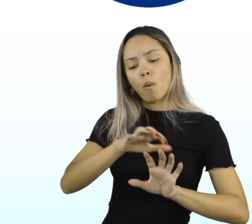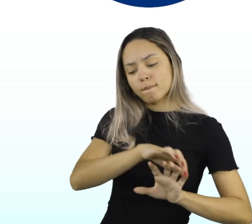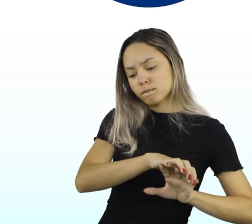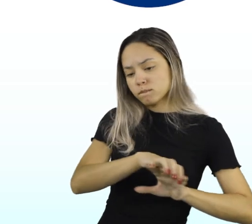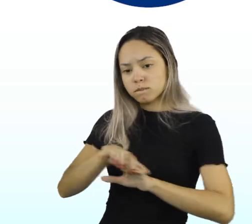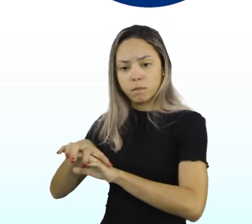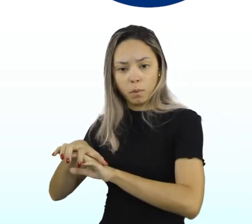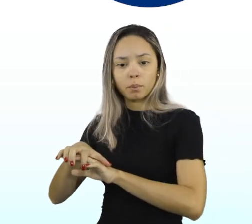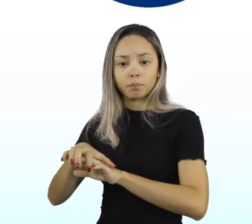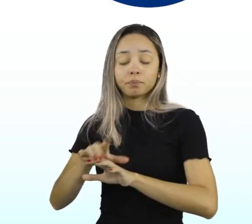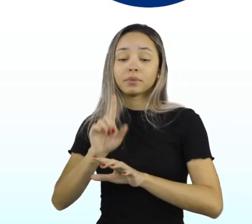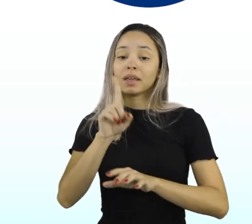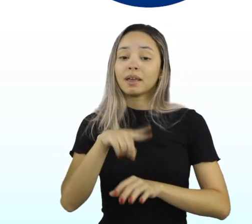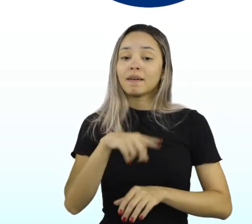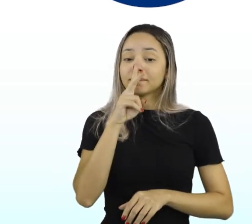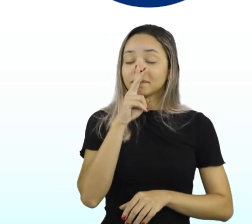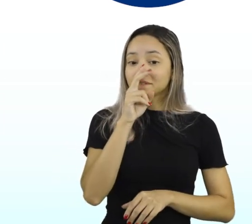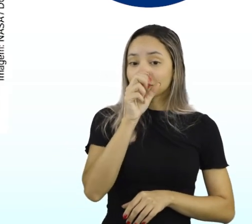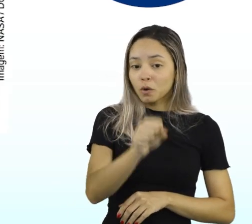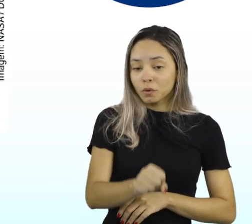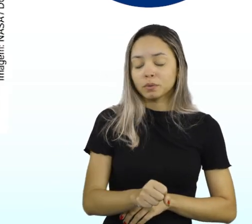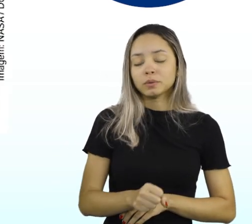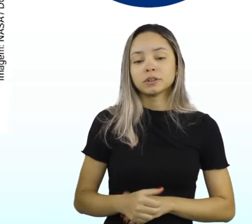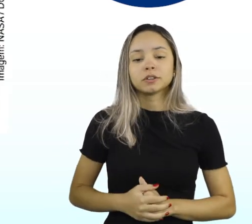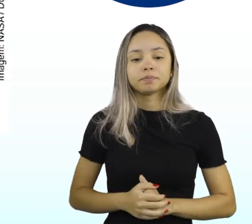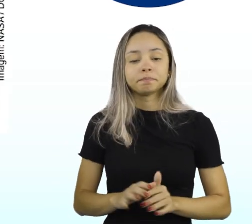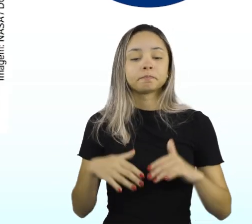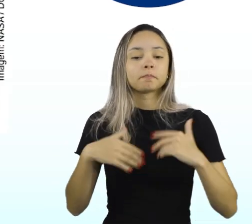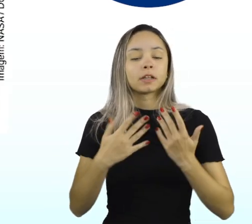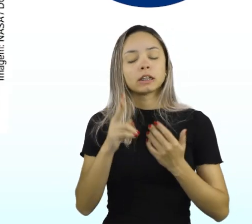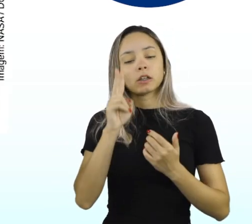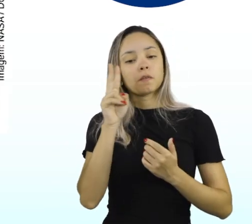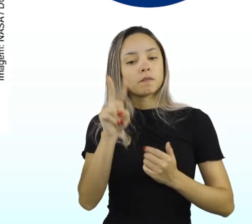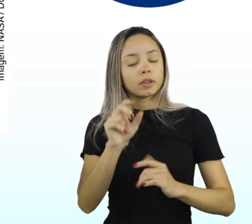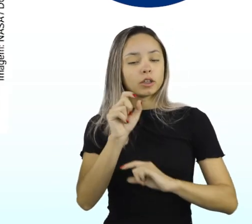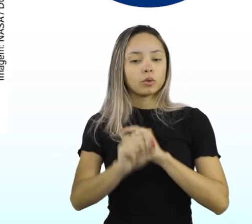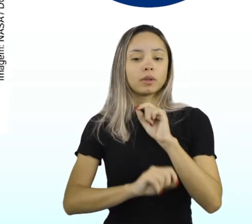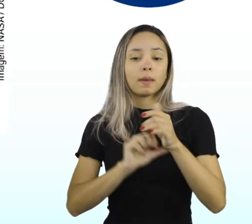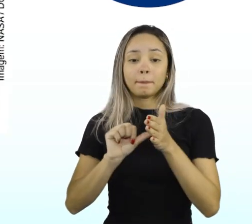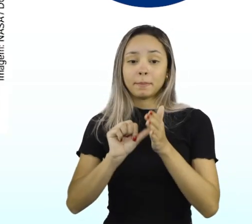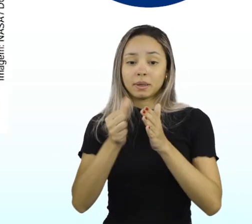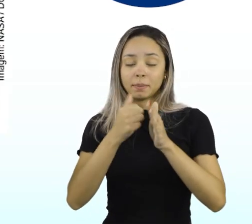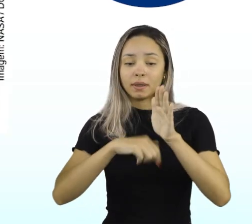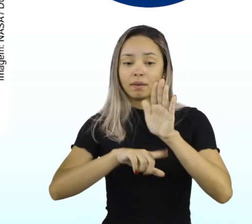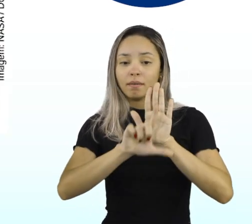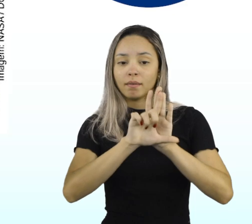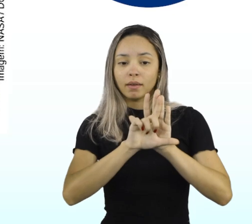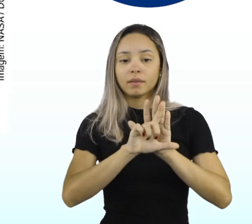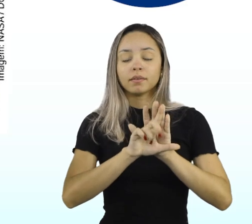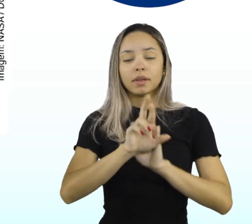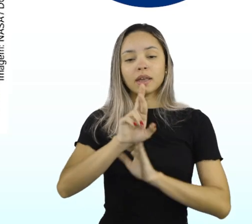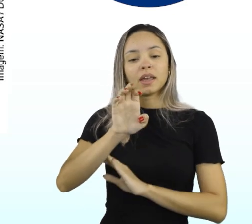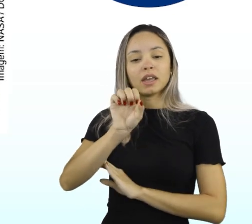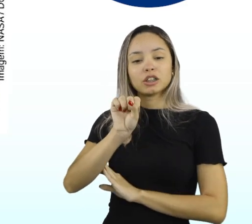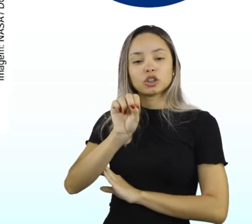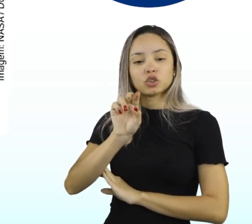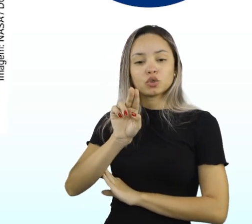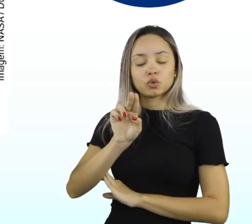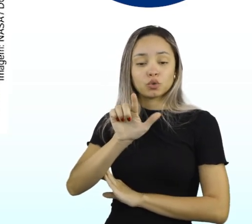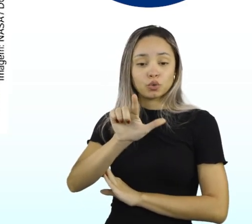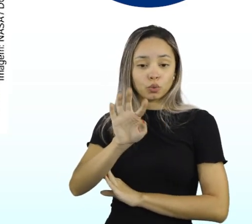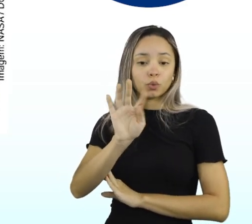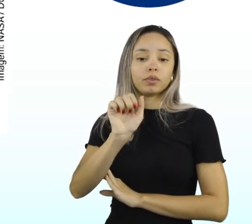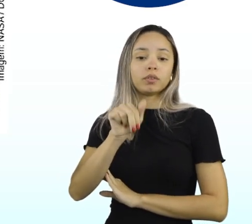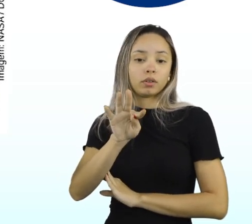e isso quem é que faz? É a força. Muito bom. Então, vejam que essa primeira lei de Newton, a resultante é igual a zero, fazendo com que